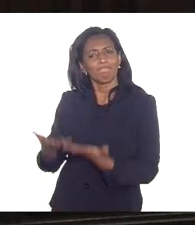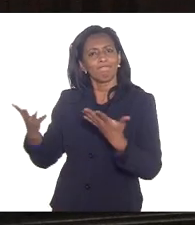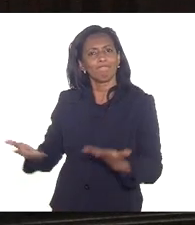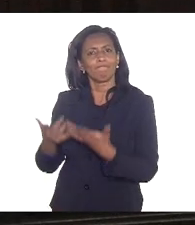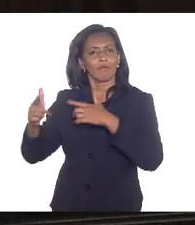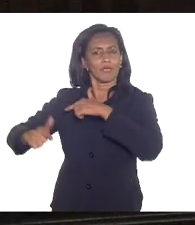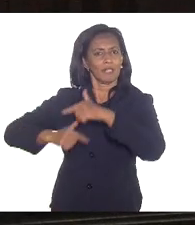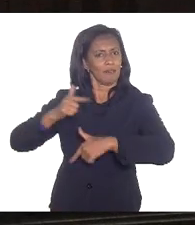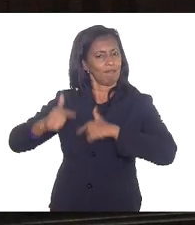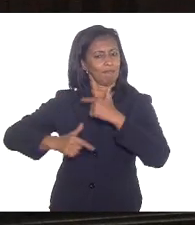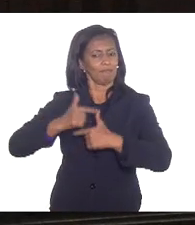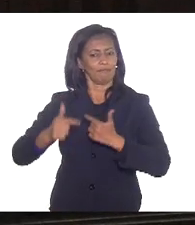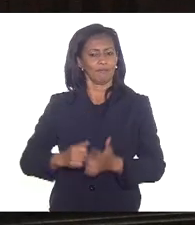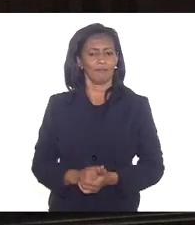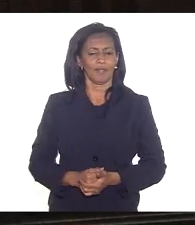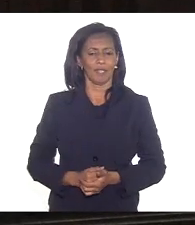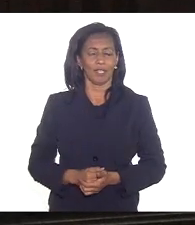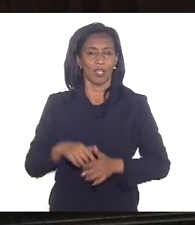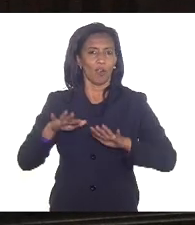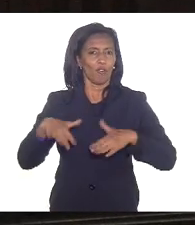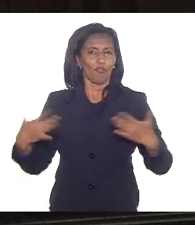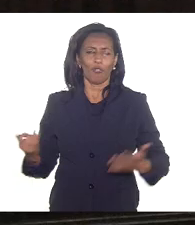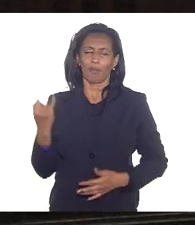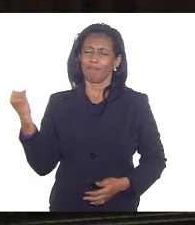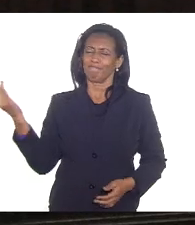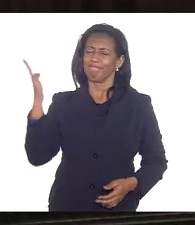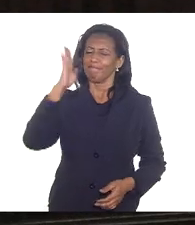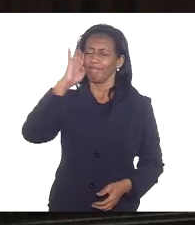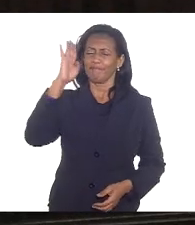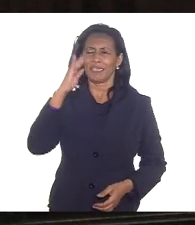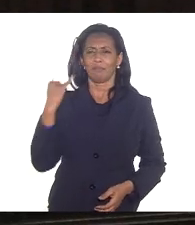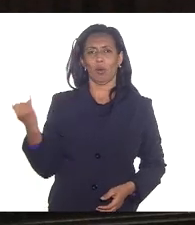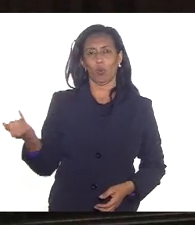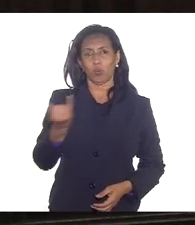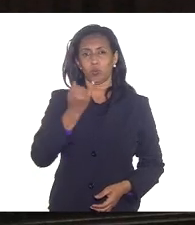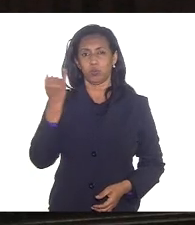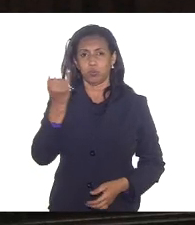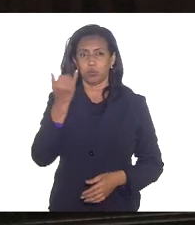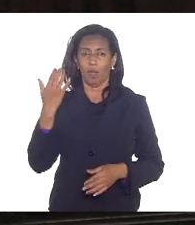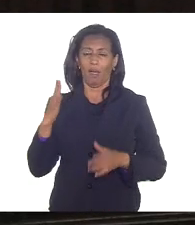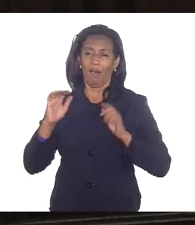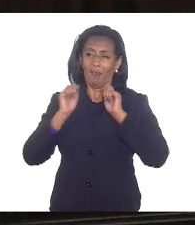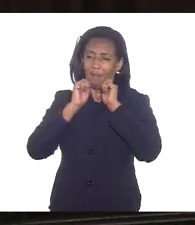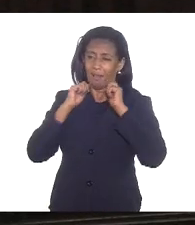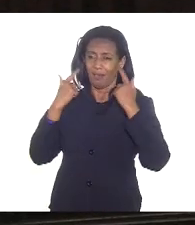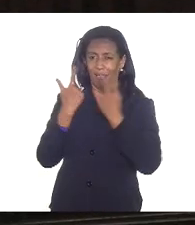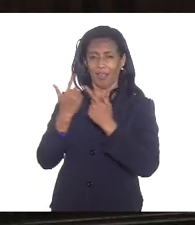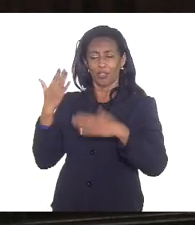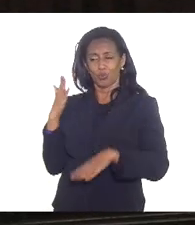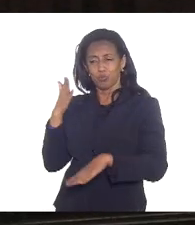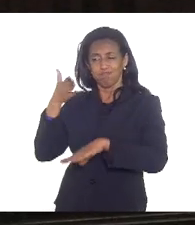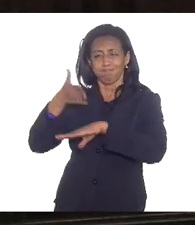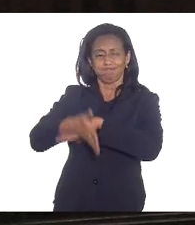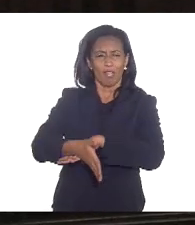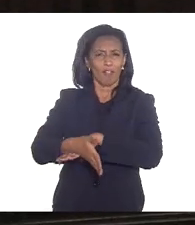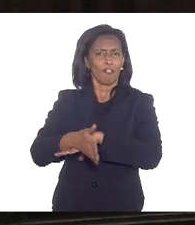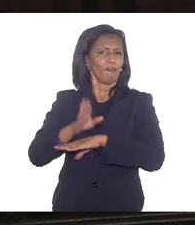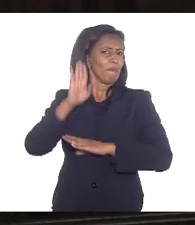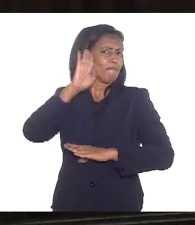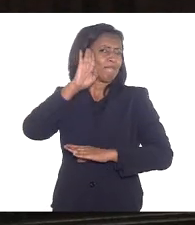servidores foi fundamental a intervenção feita por esta casa foi